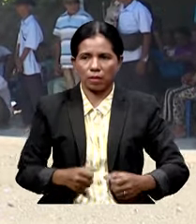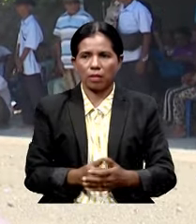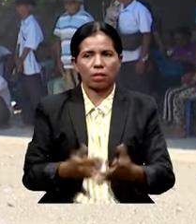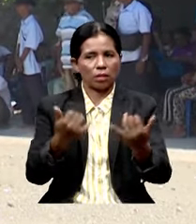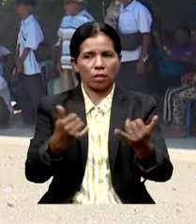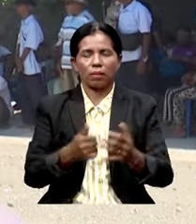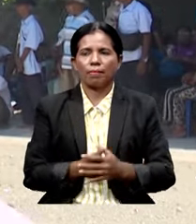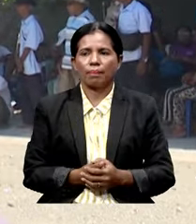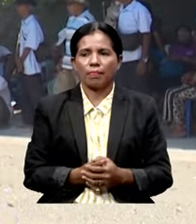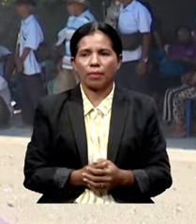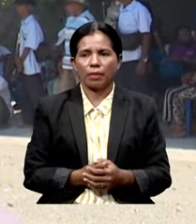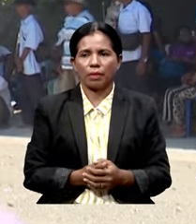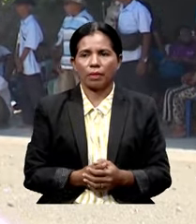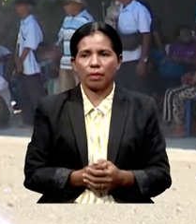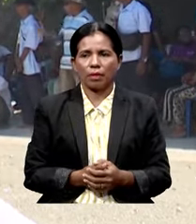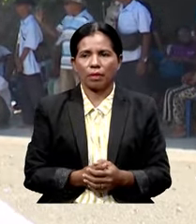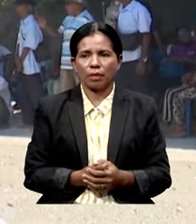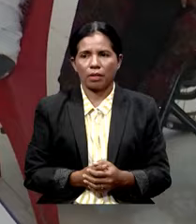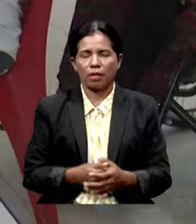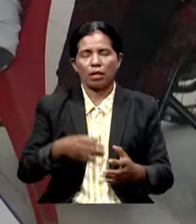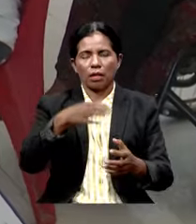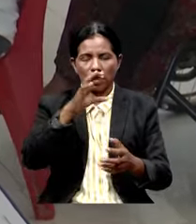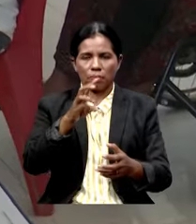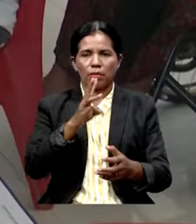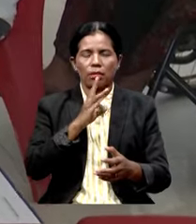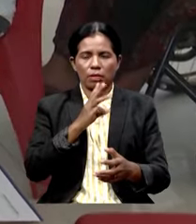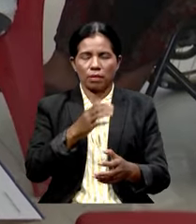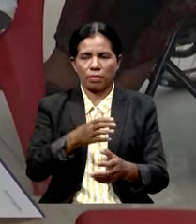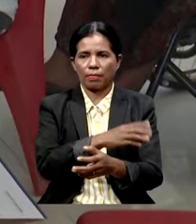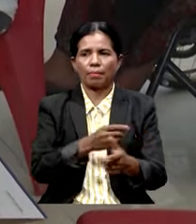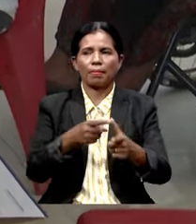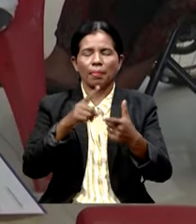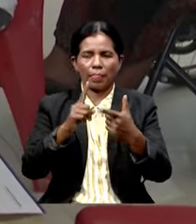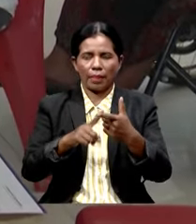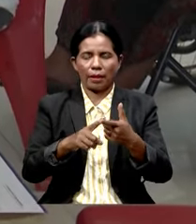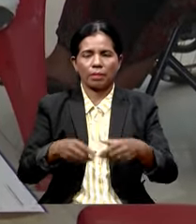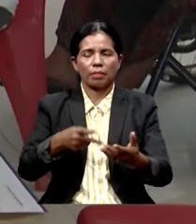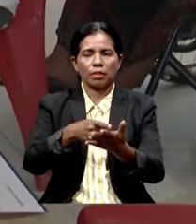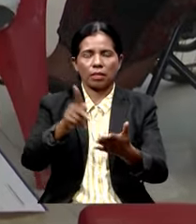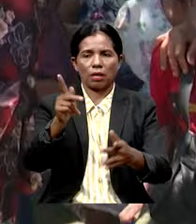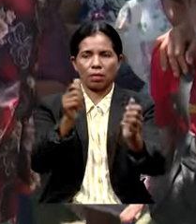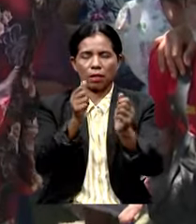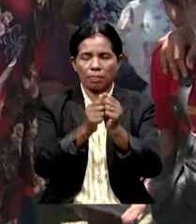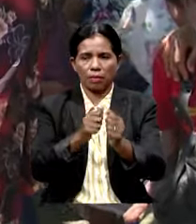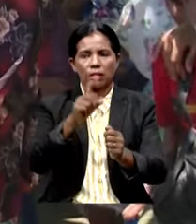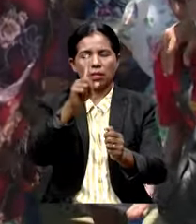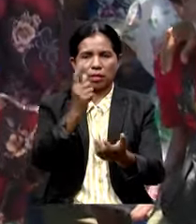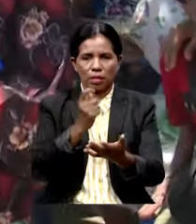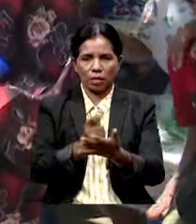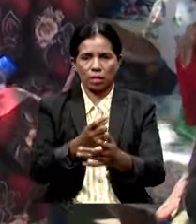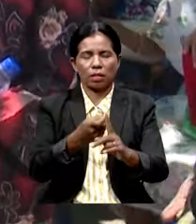de ho hemu han maka ne BNCTL halo pagamento ba beneficiaru hamoto krihong ida resing